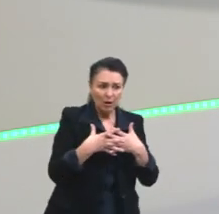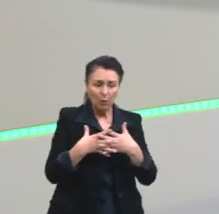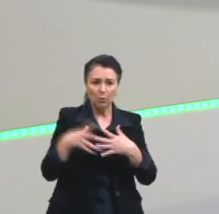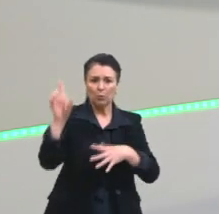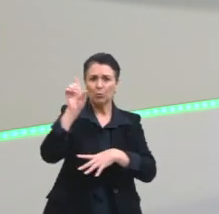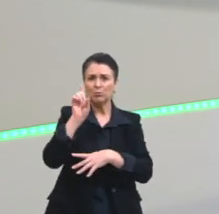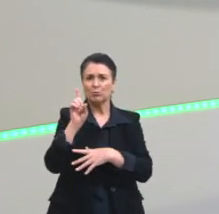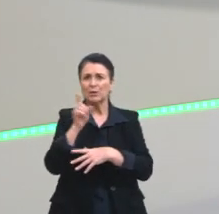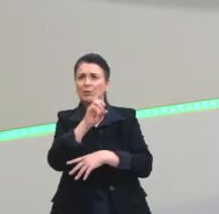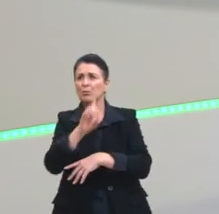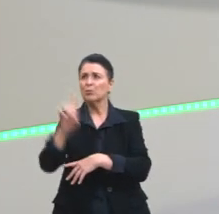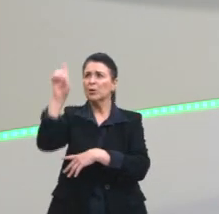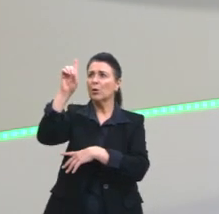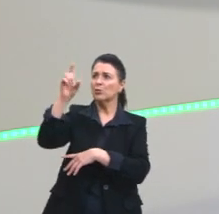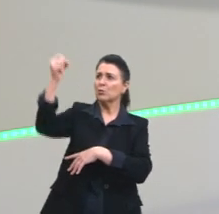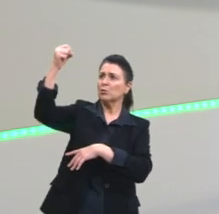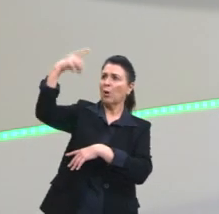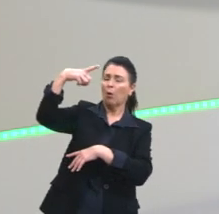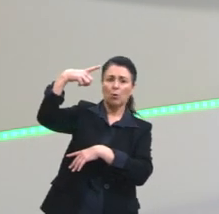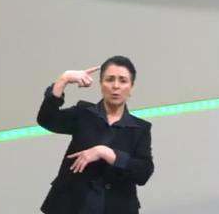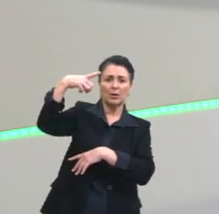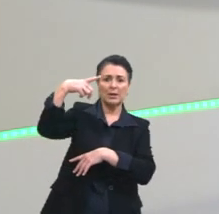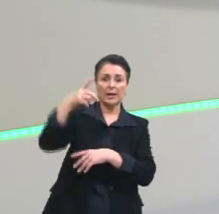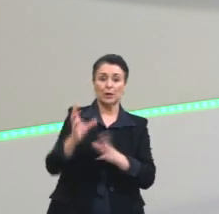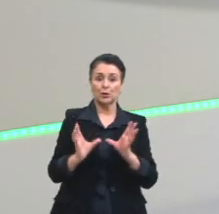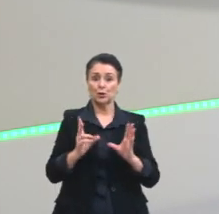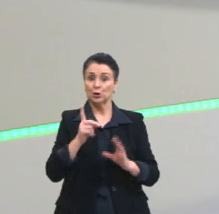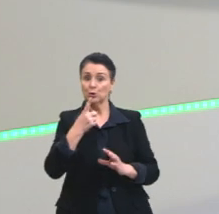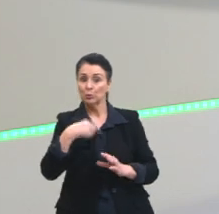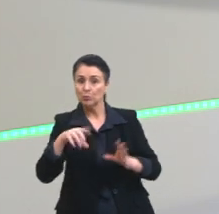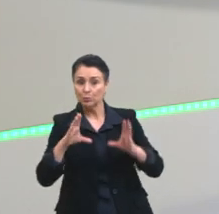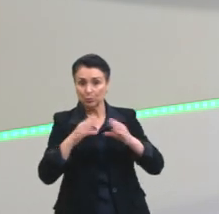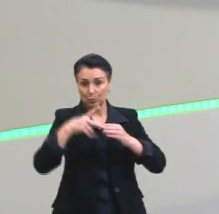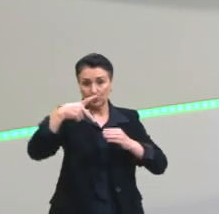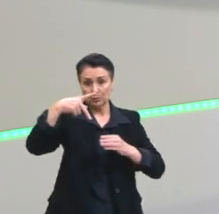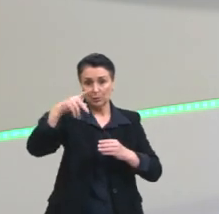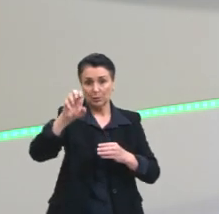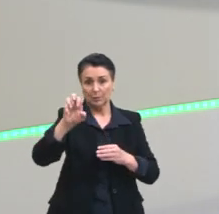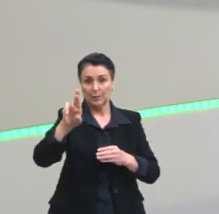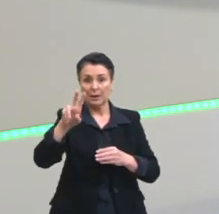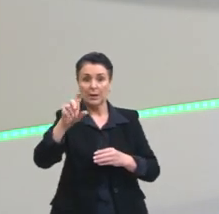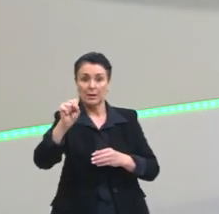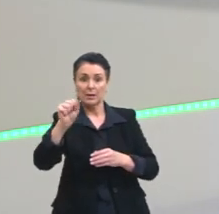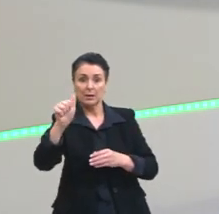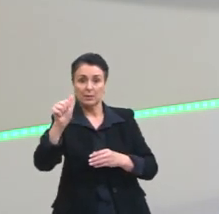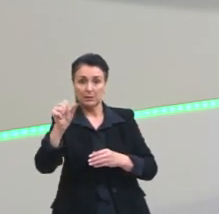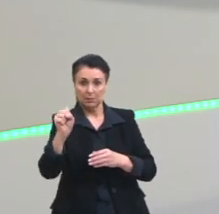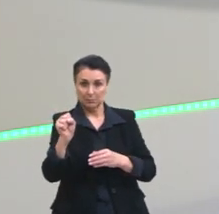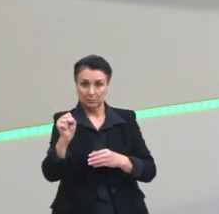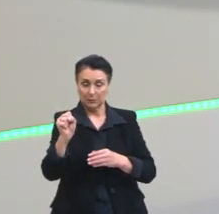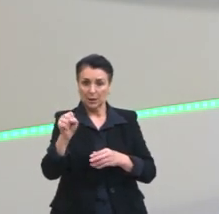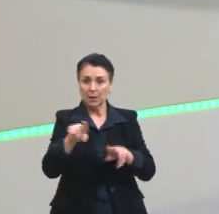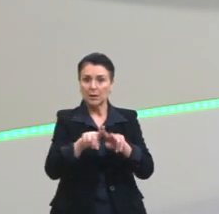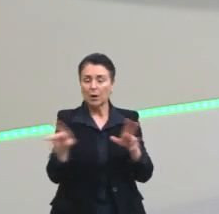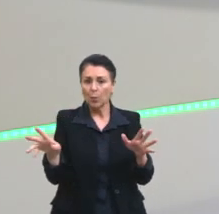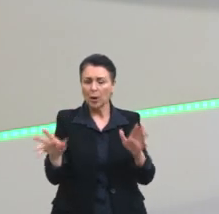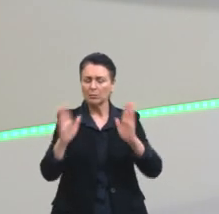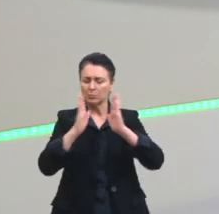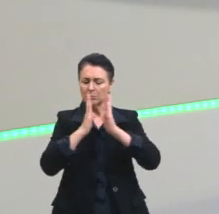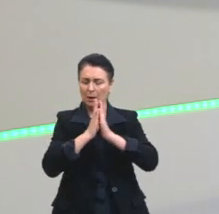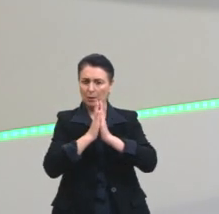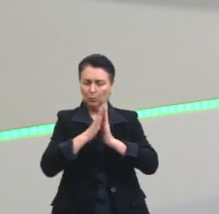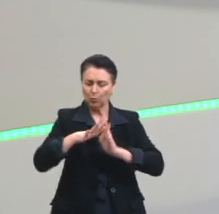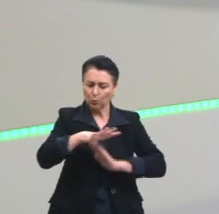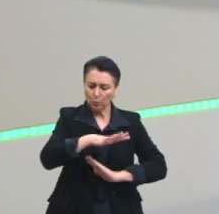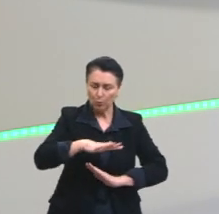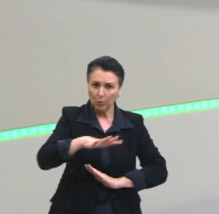persa por exemplo e eles podiam inclusive começar a cultuar Deuses de outros povos né culturas de outros